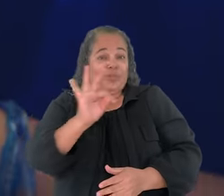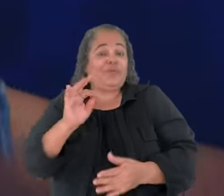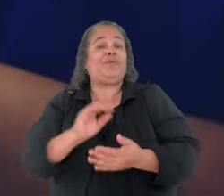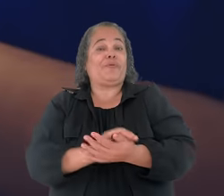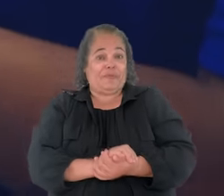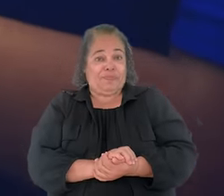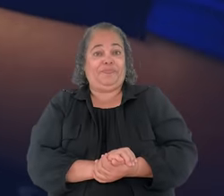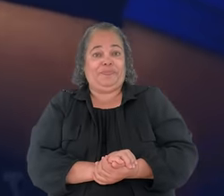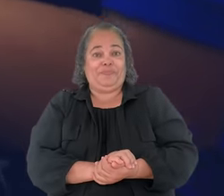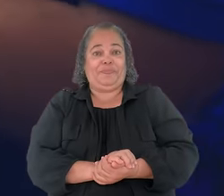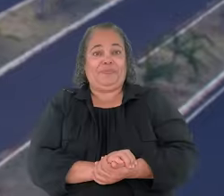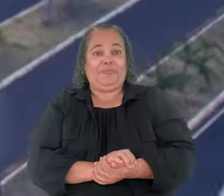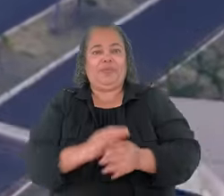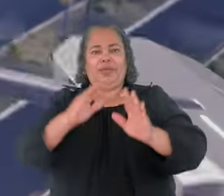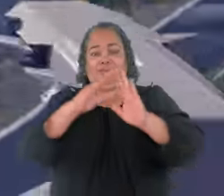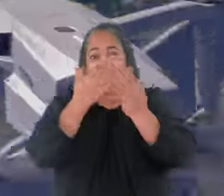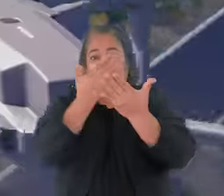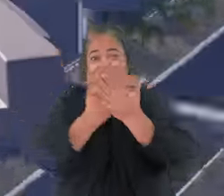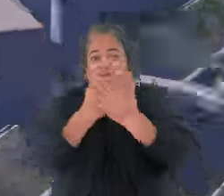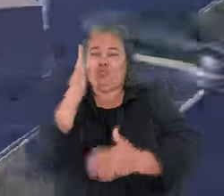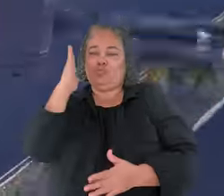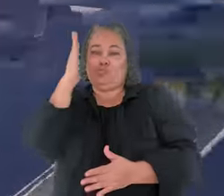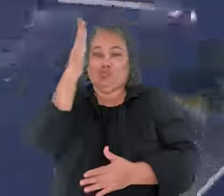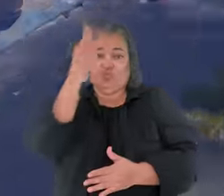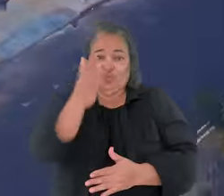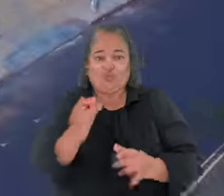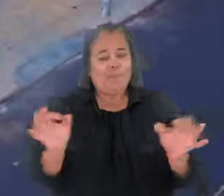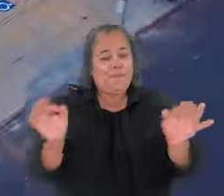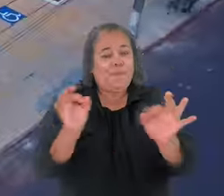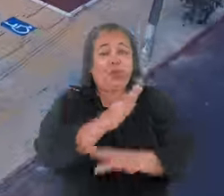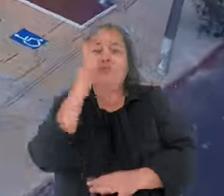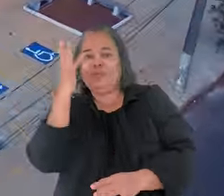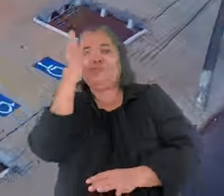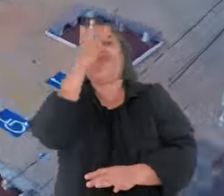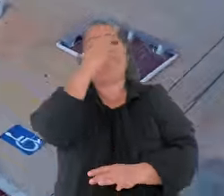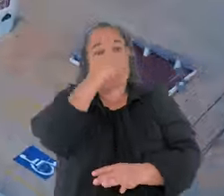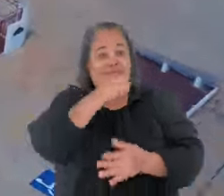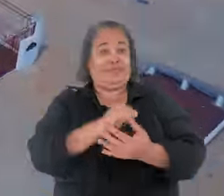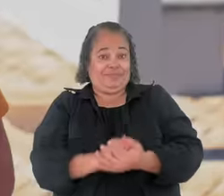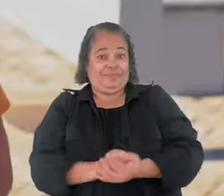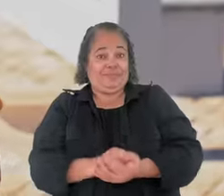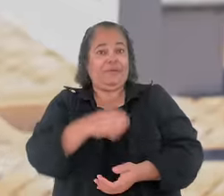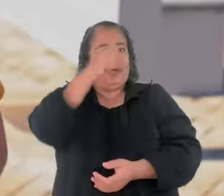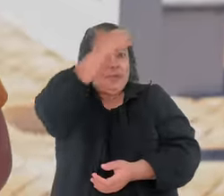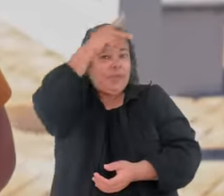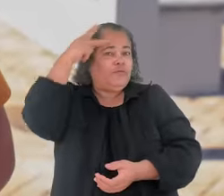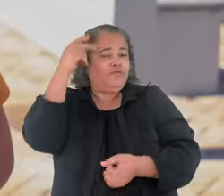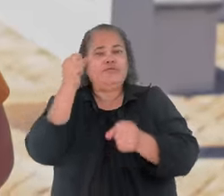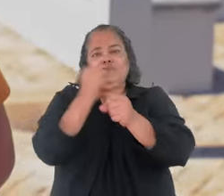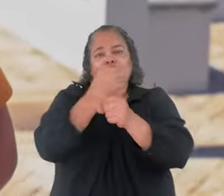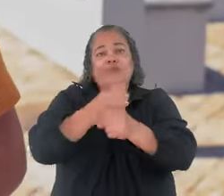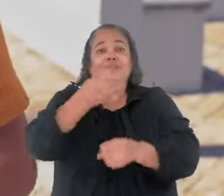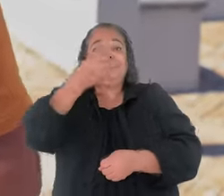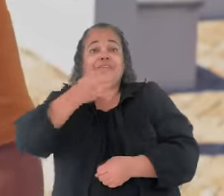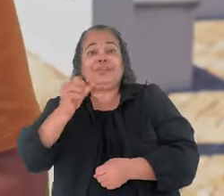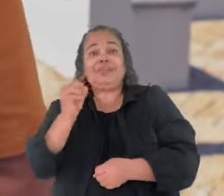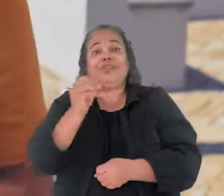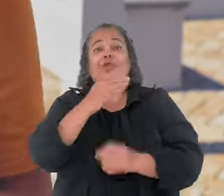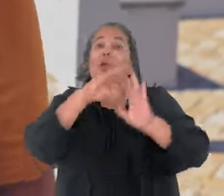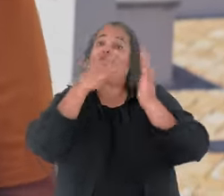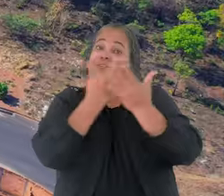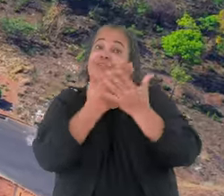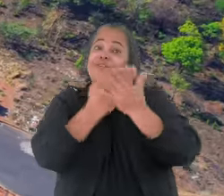vão para dentro das salas de aula. A escola de tempo integral tá prontinha e ficou show! E a Prefeitura vai construir ainda mais